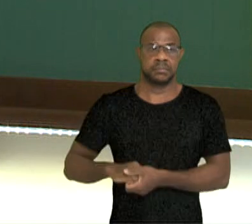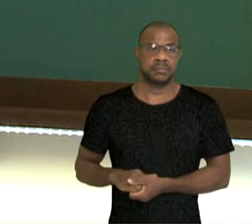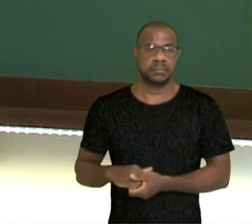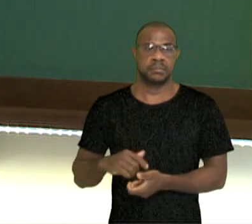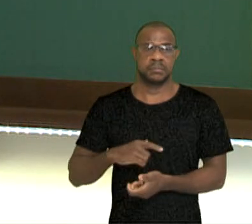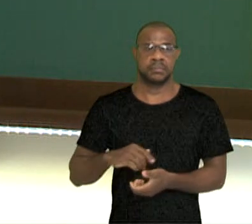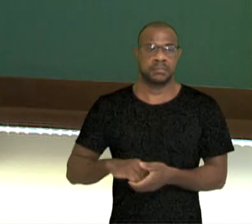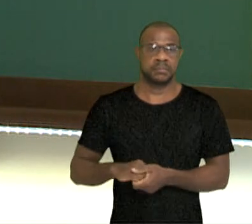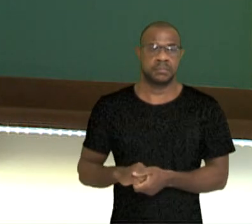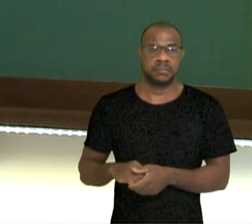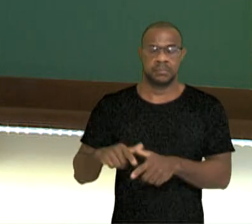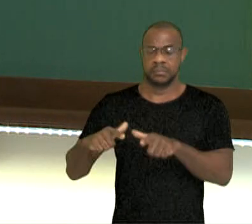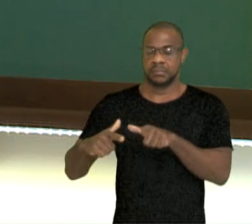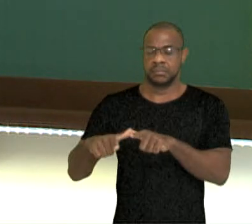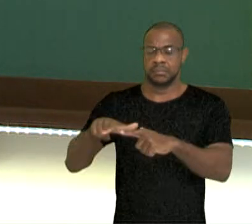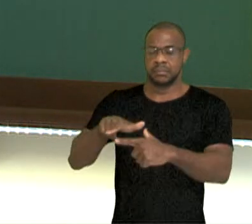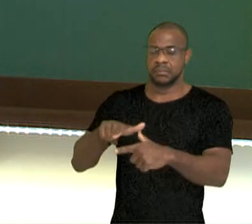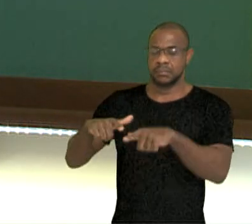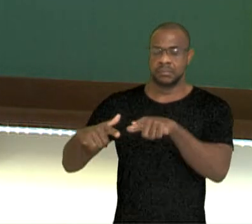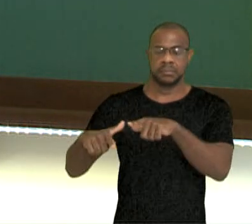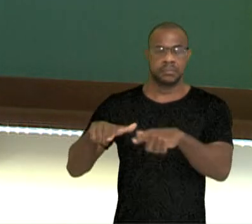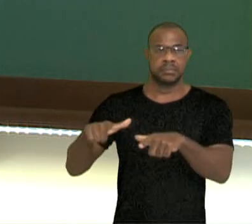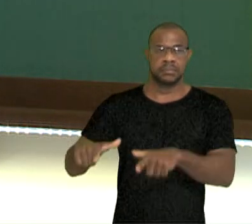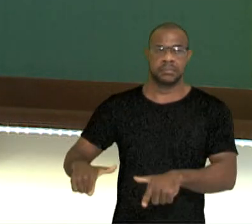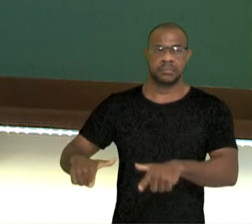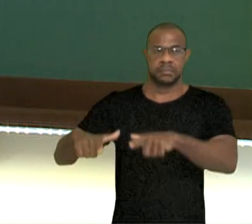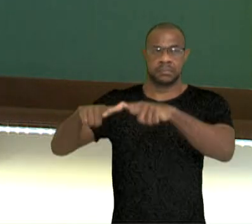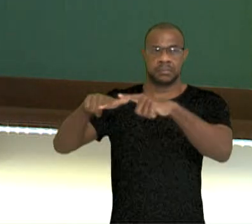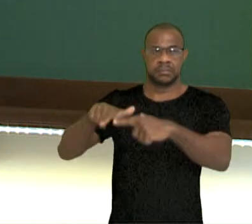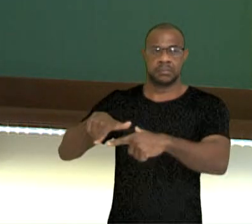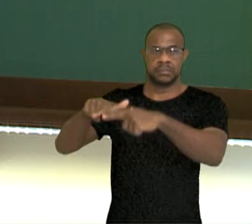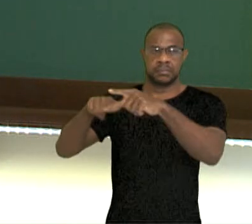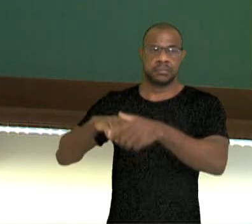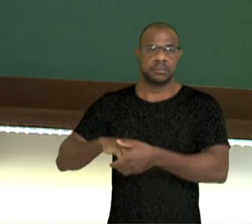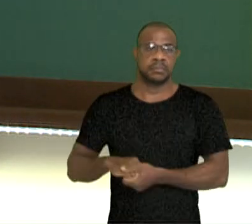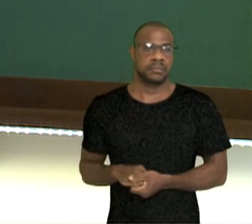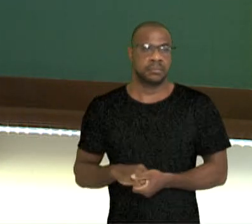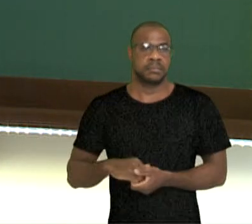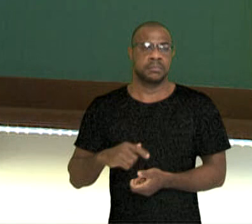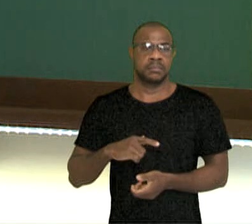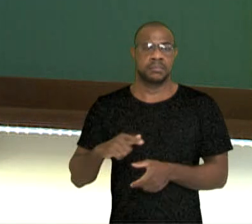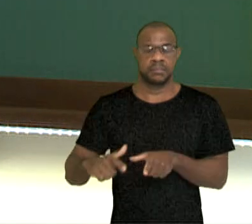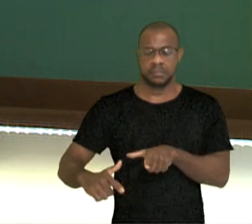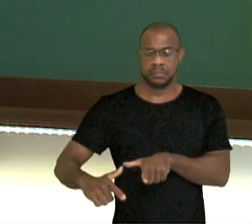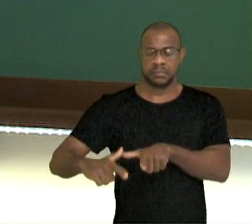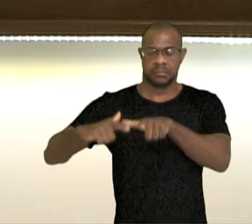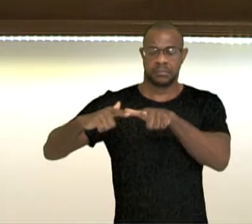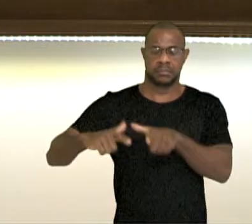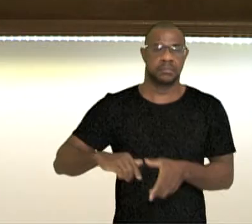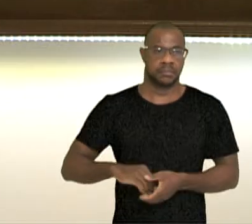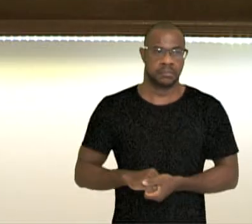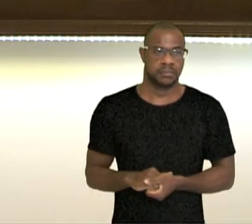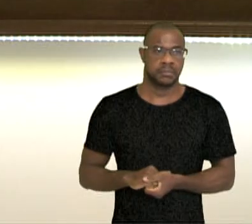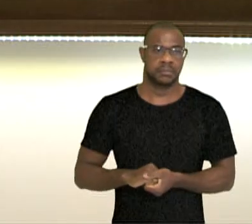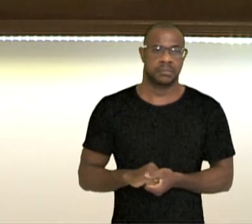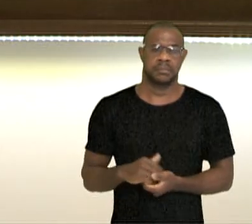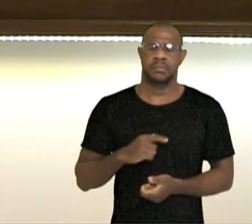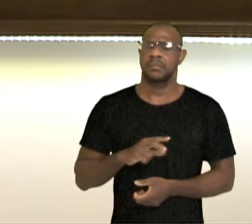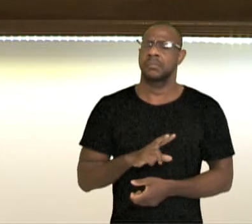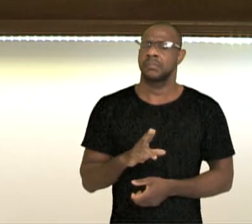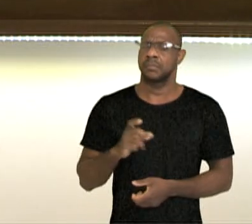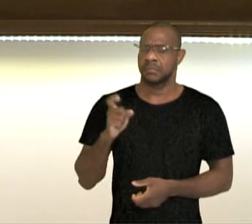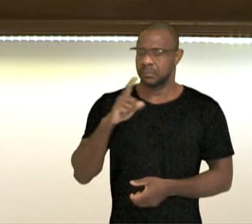pirâmide hexagonal e a pirâmide pentagonal. Nossa, professora, quanto nome